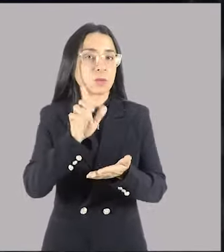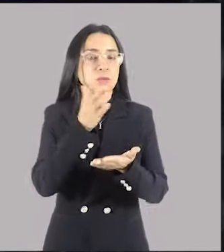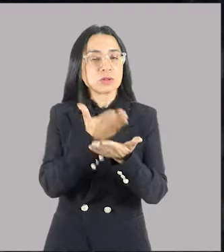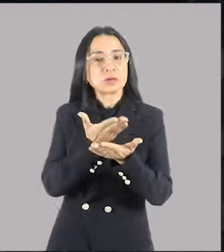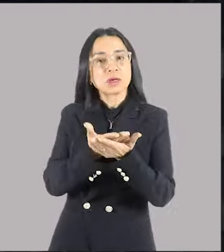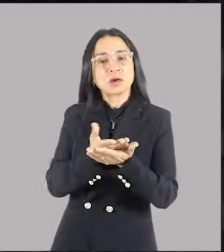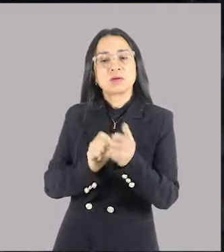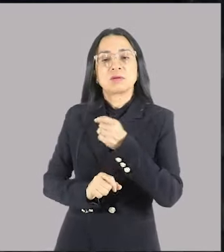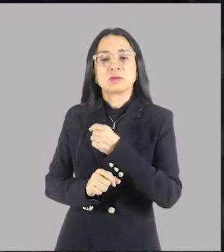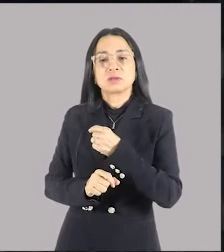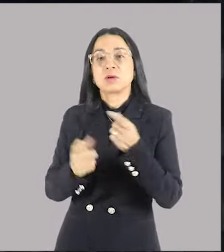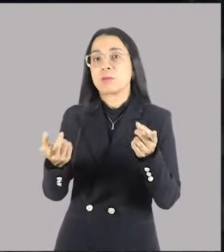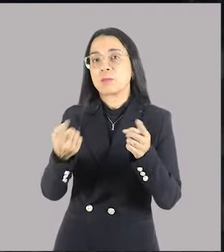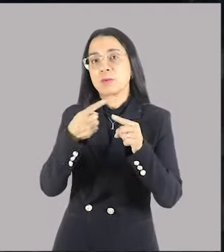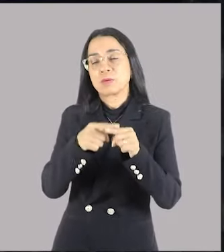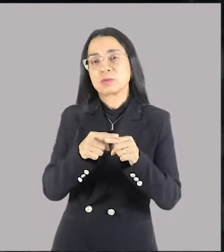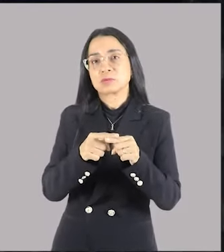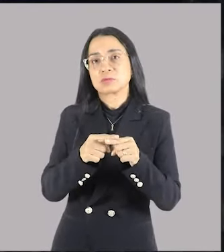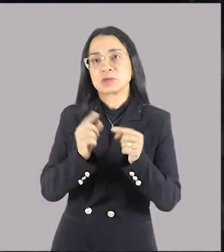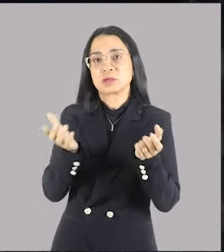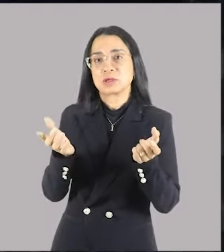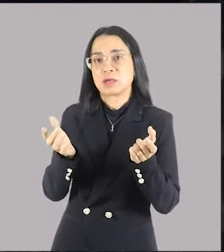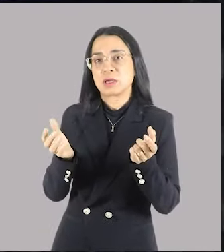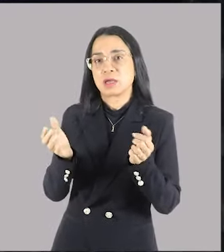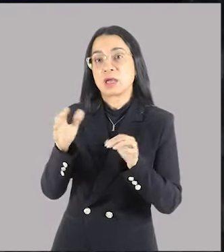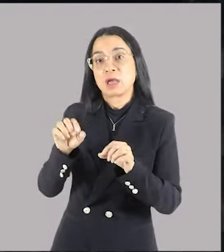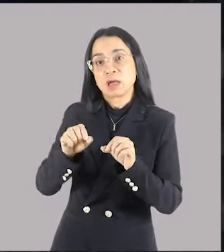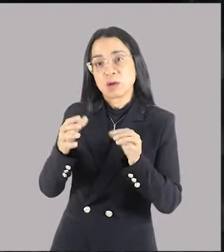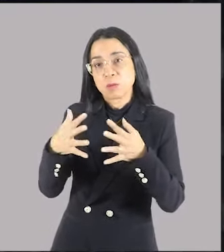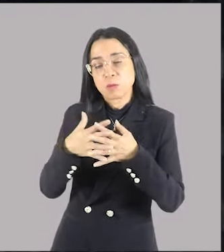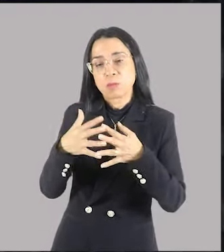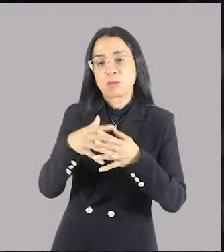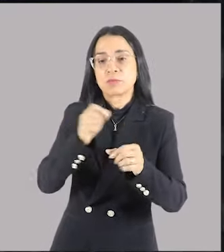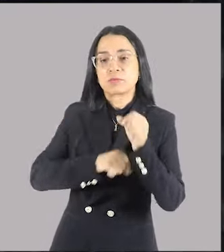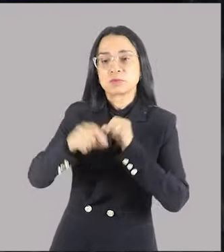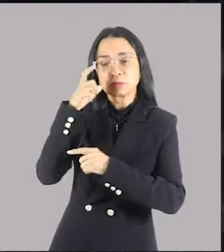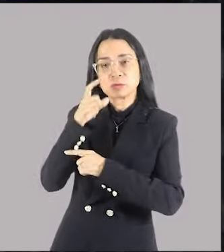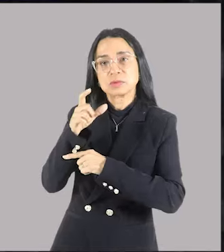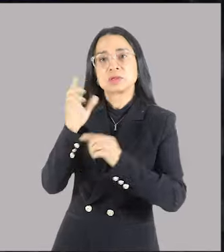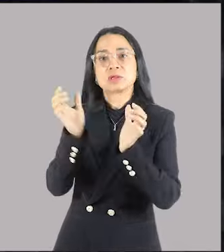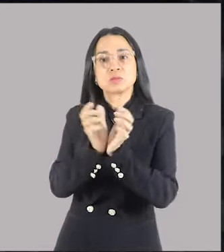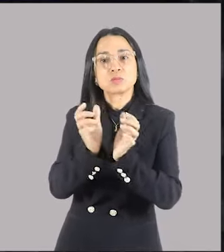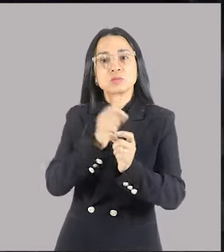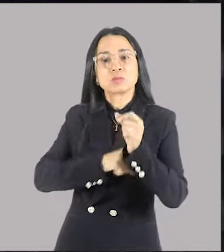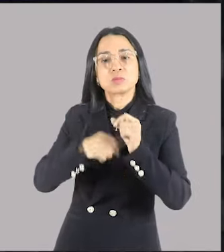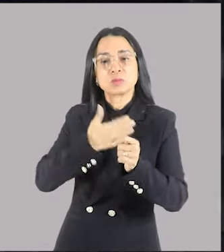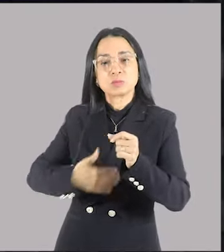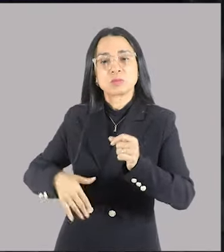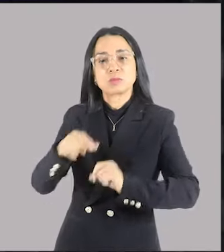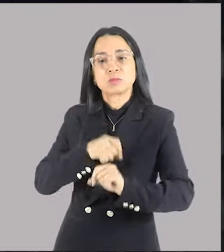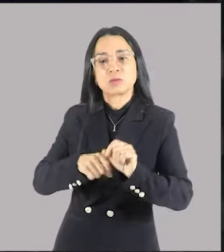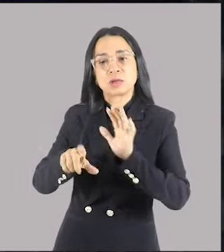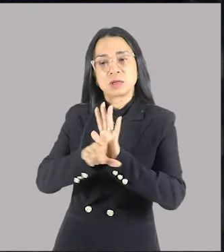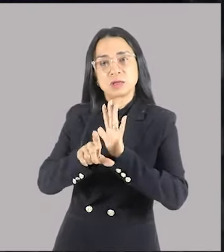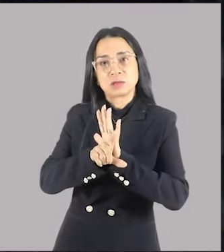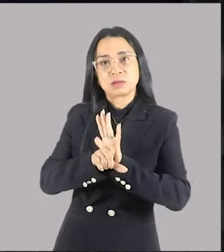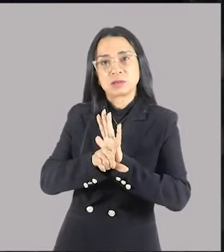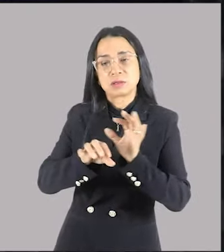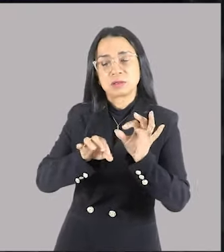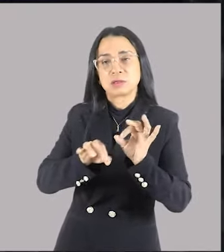até ser um mas não pode violar o interesse público que nesse caso seria violar a própria legalidade lei estabelece que não é